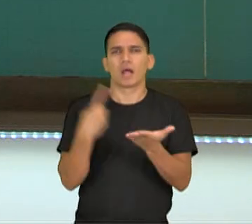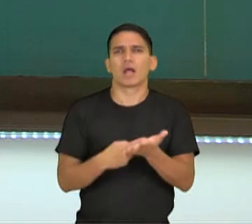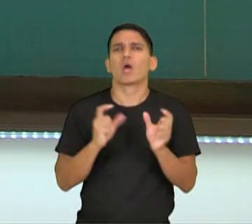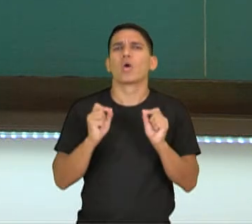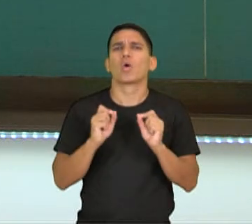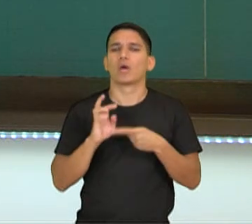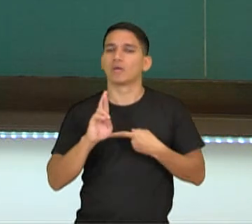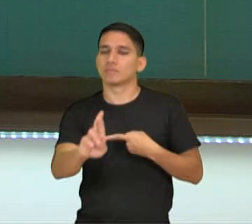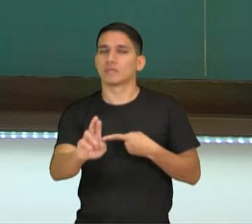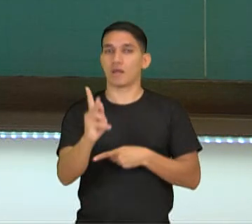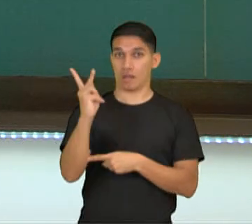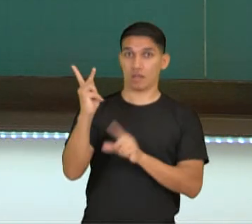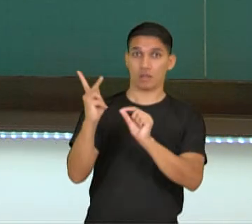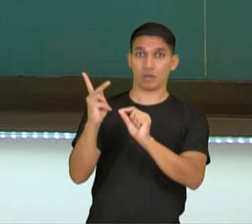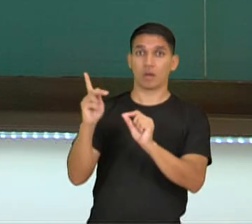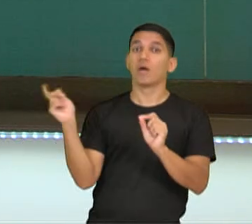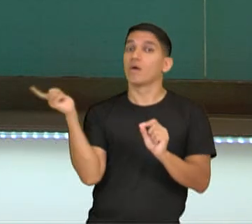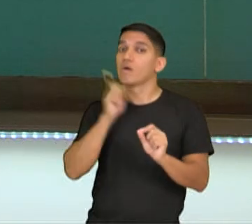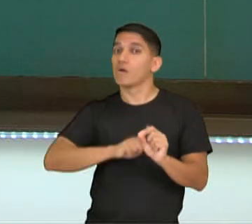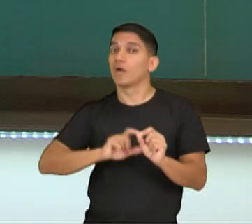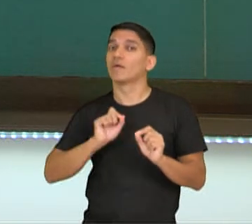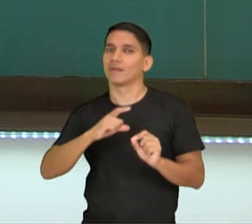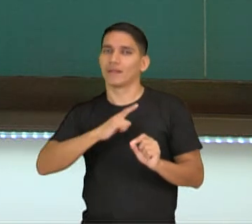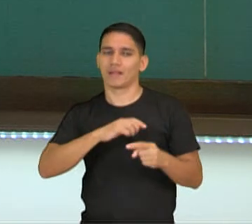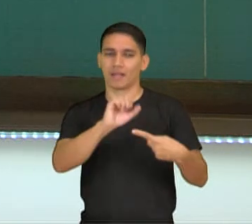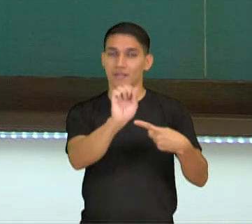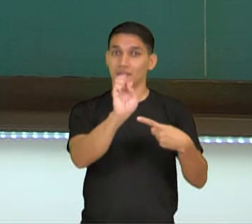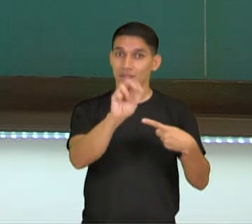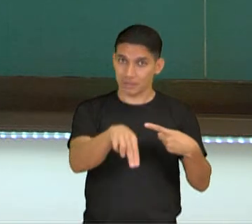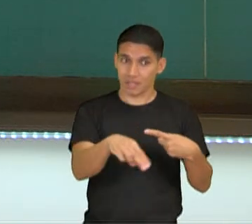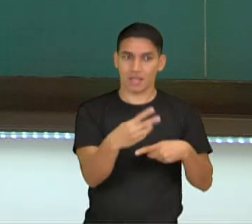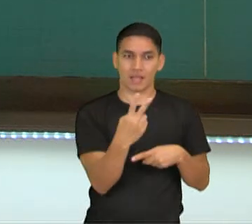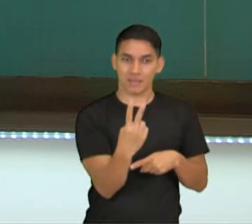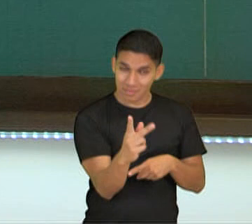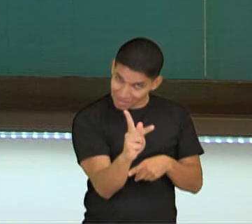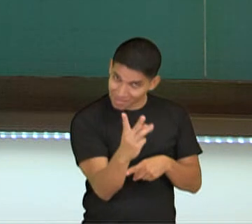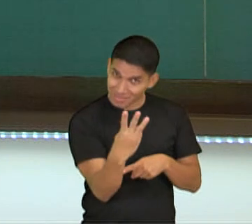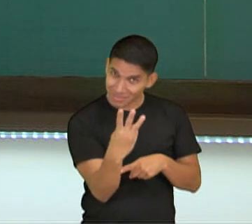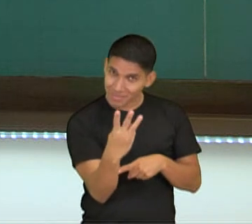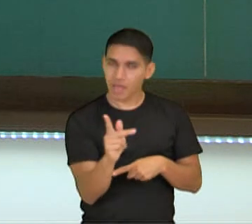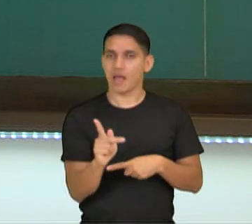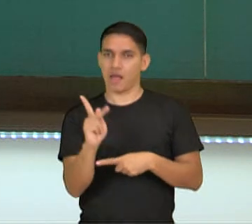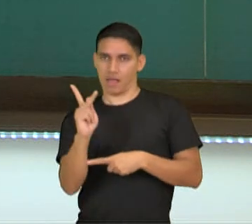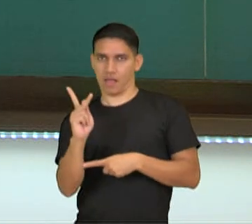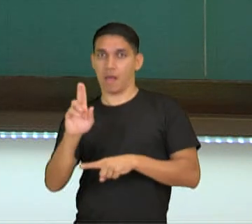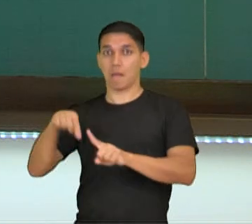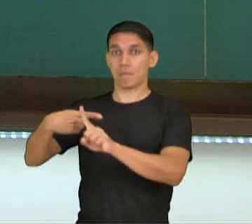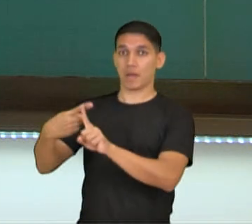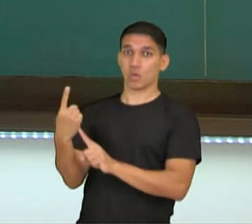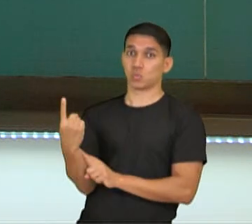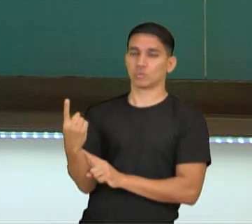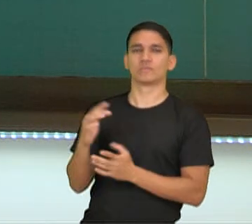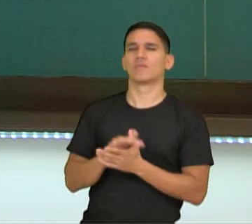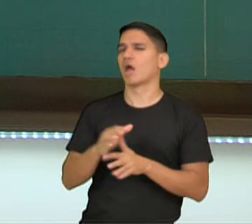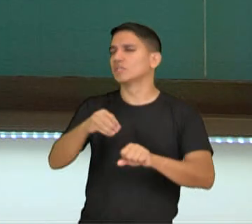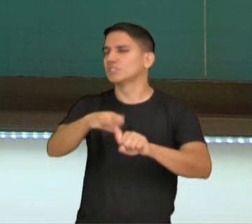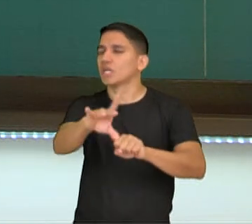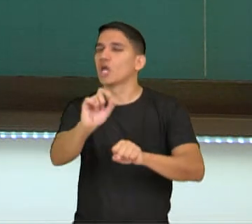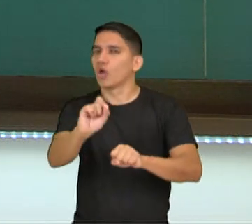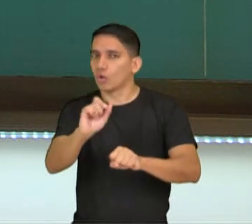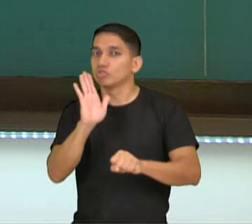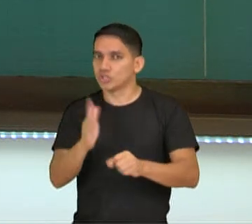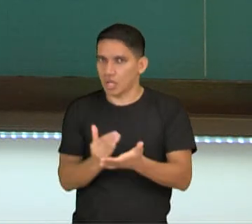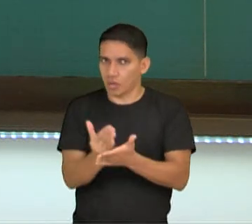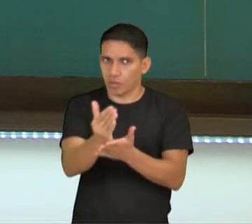k de modo que exista o valor de seno de 3k mais 1. E aí eu já deixo uma dica aqui para vocês encaminhando,